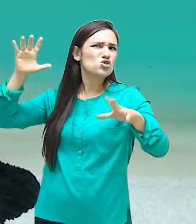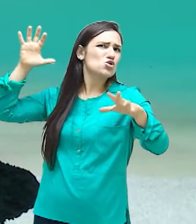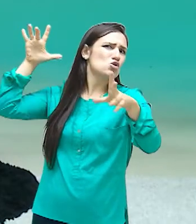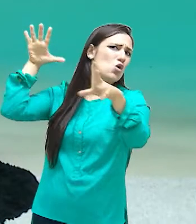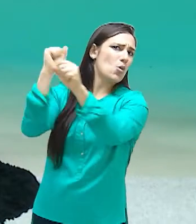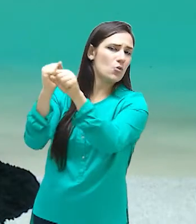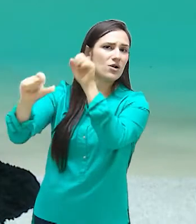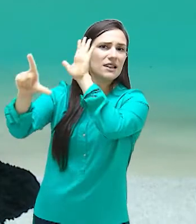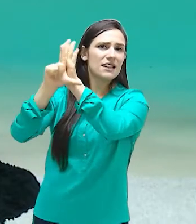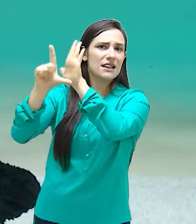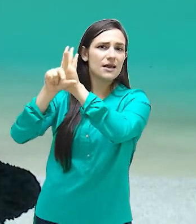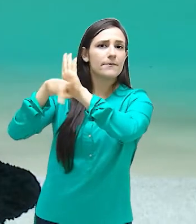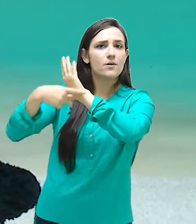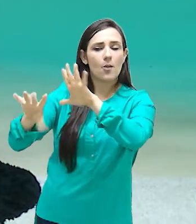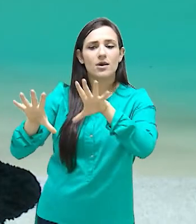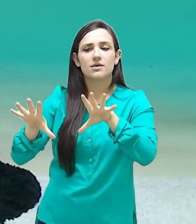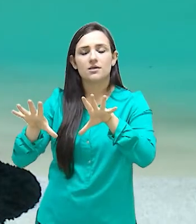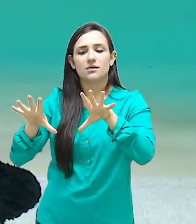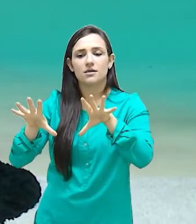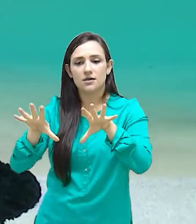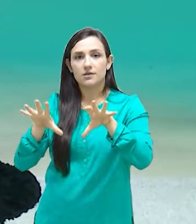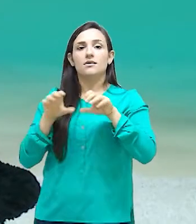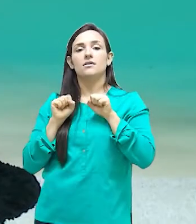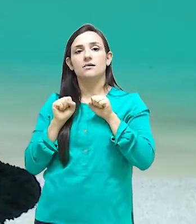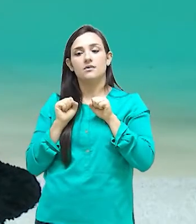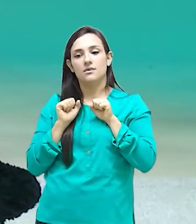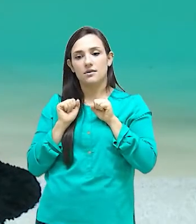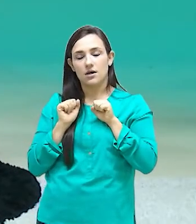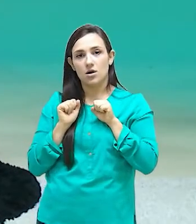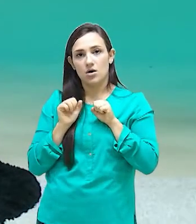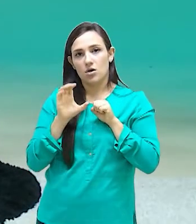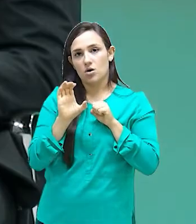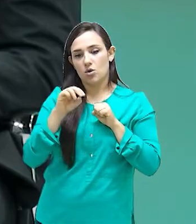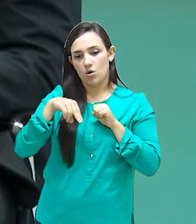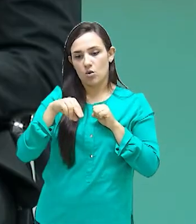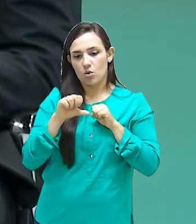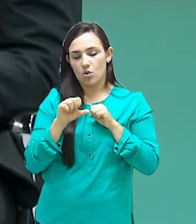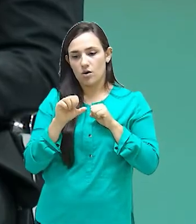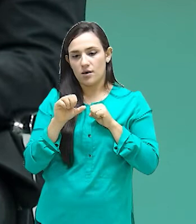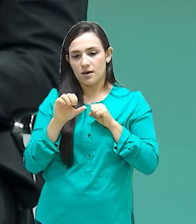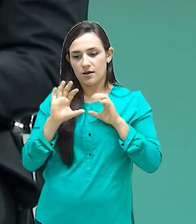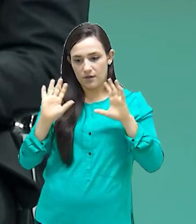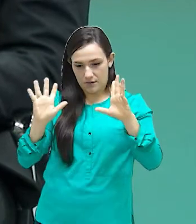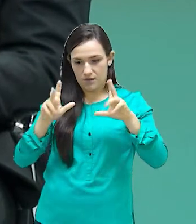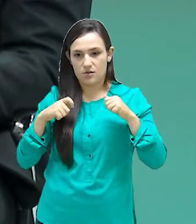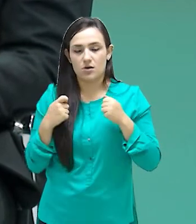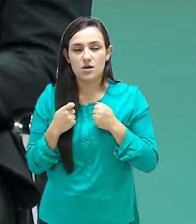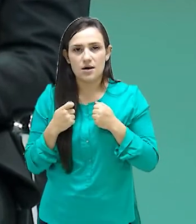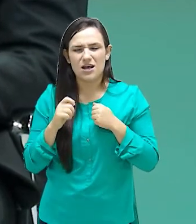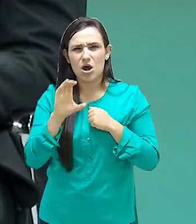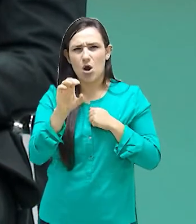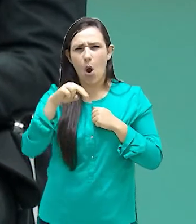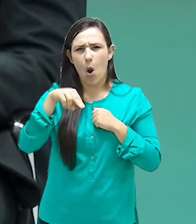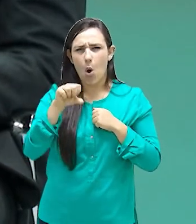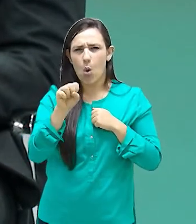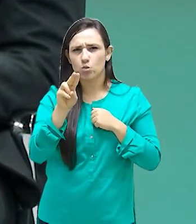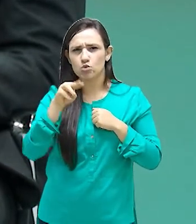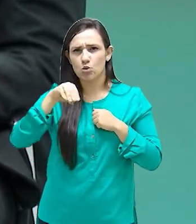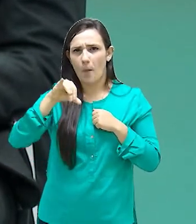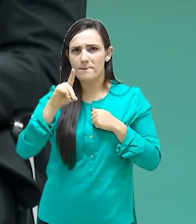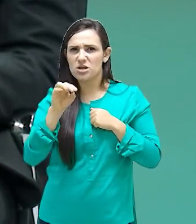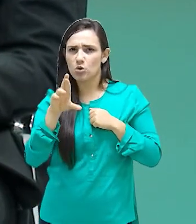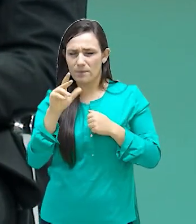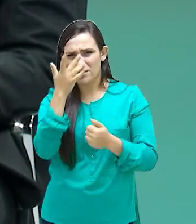condensou todas as suas leis de defesa do consumidor em um documento só, elaborando um código estadual de defesa do